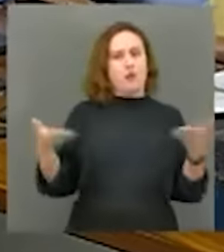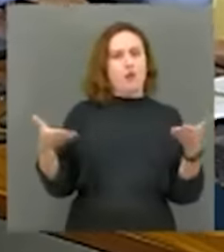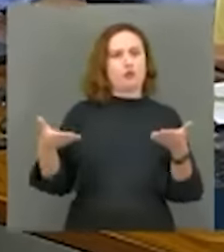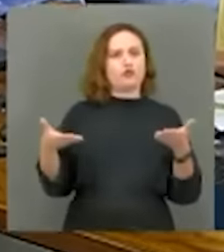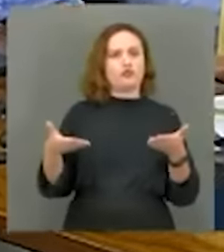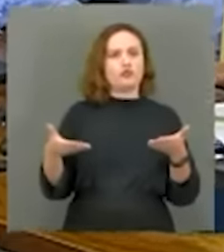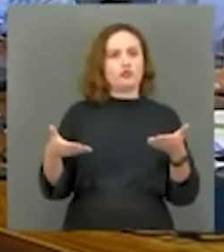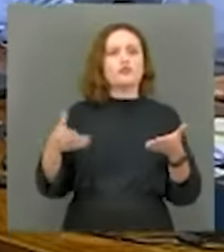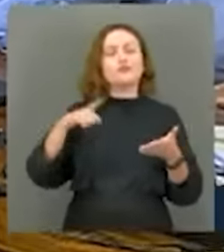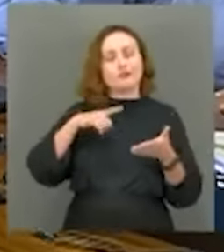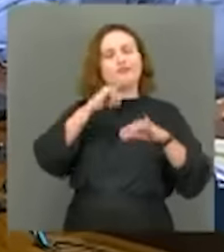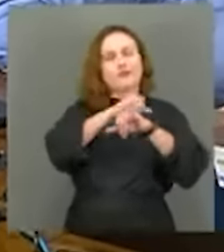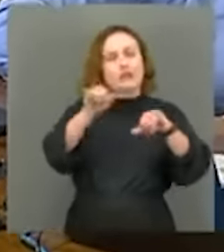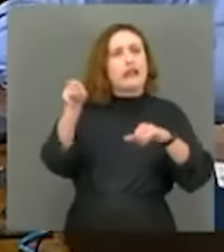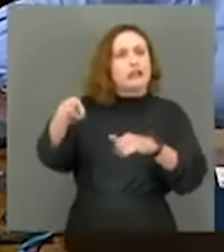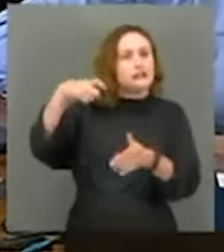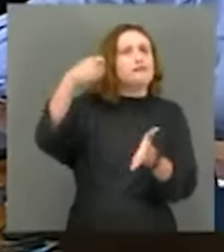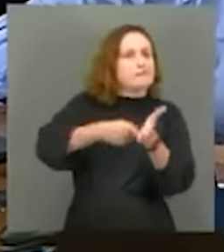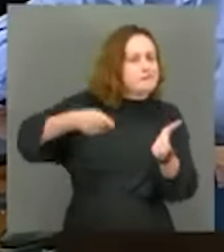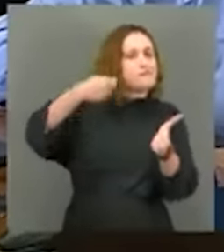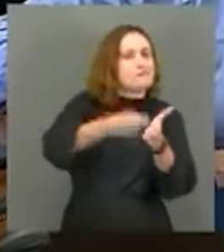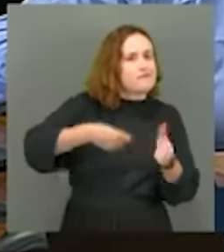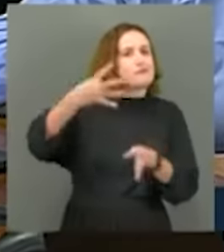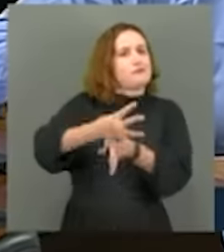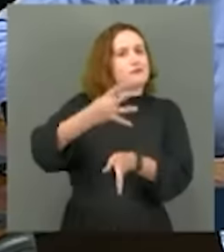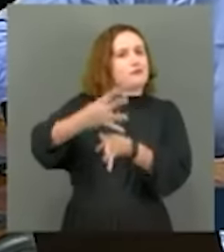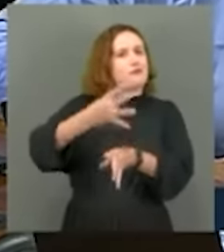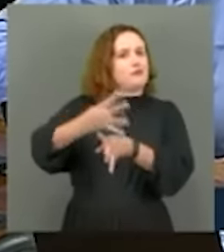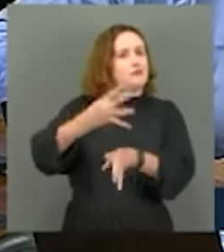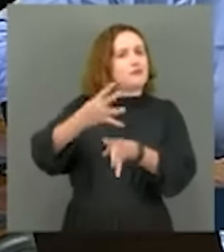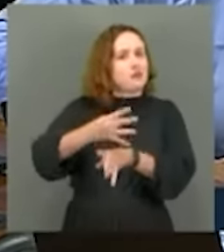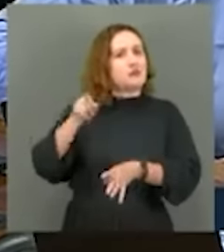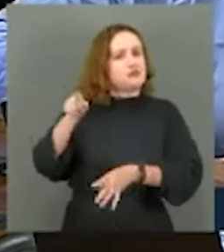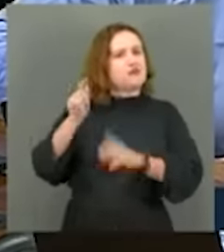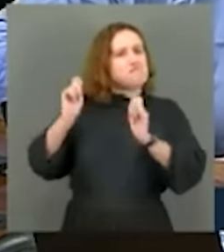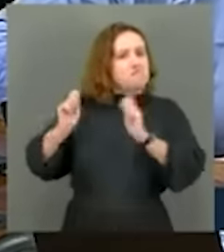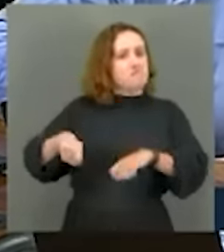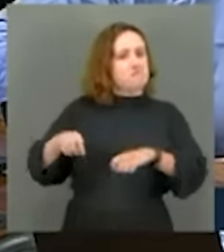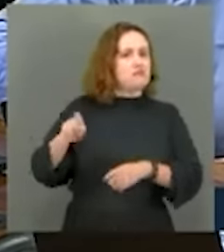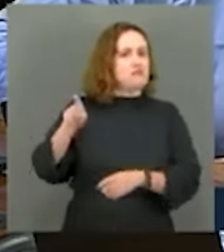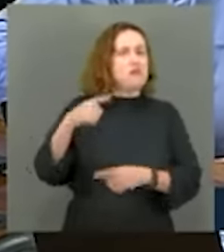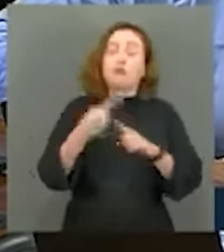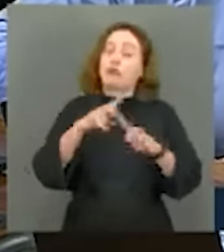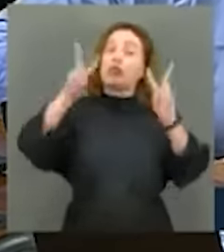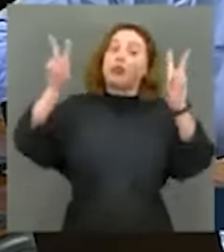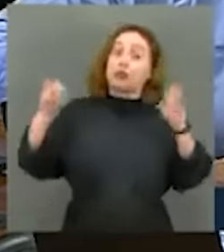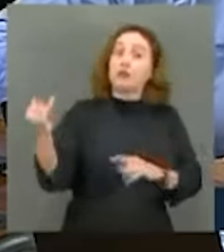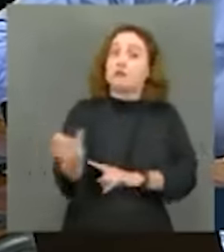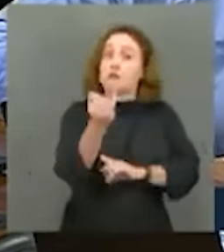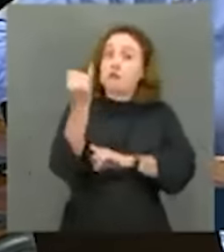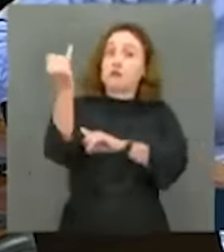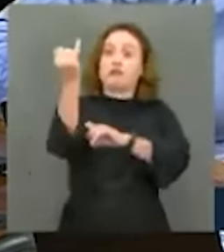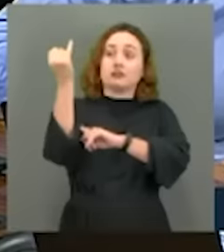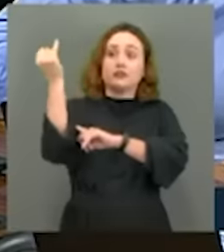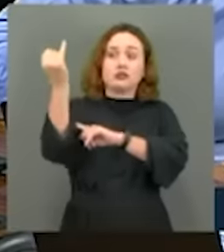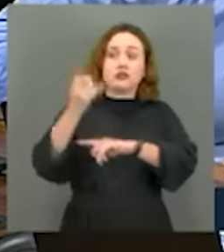persistência a perseverança e a resiliência de vossa excelência tratando deste assunto importante muito relevante e a